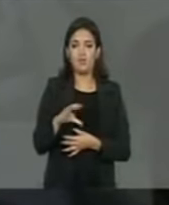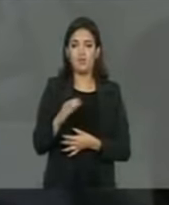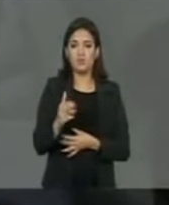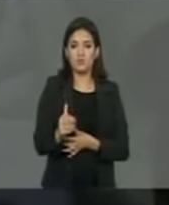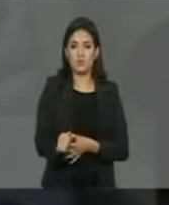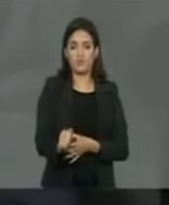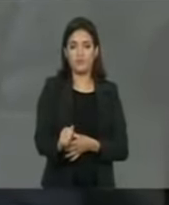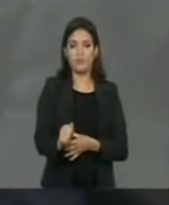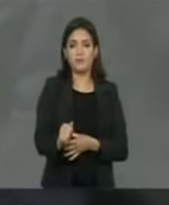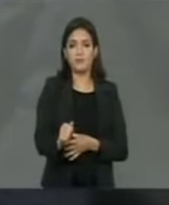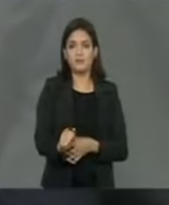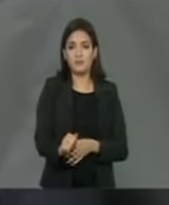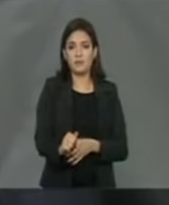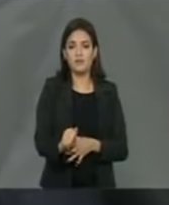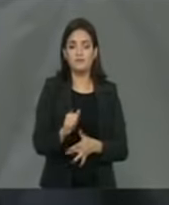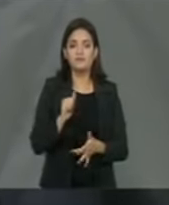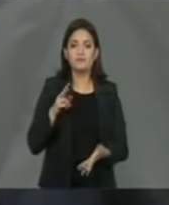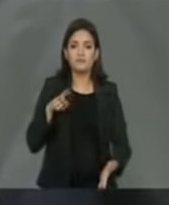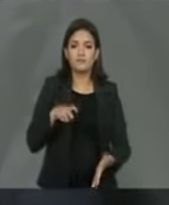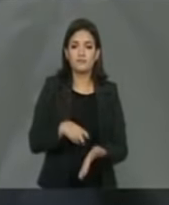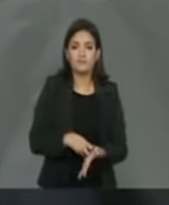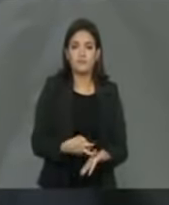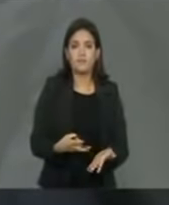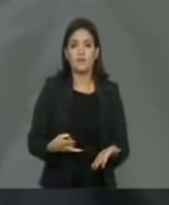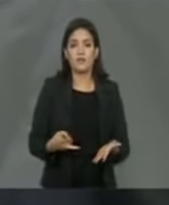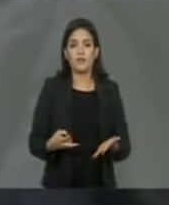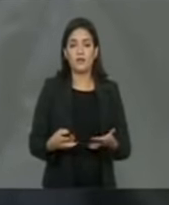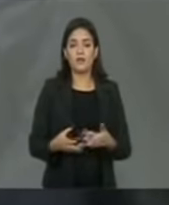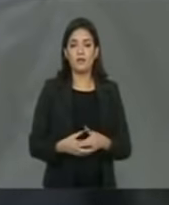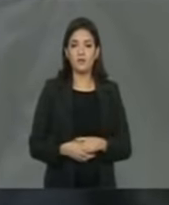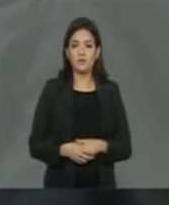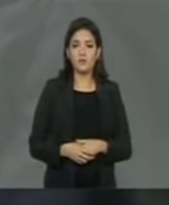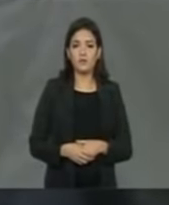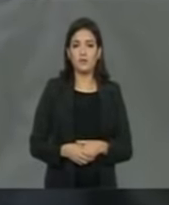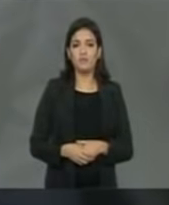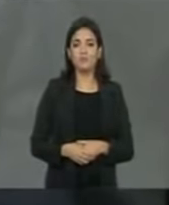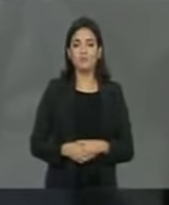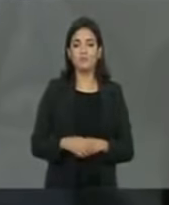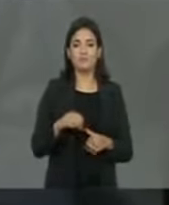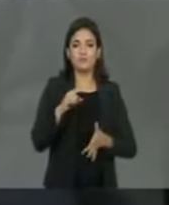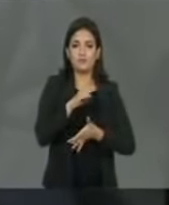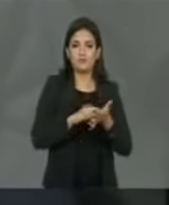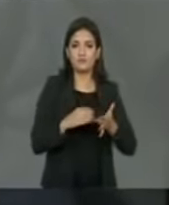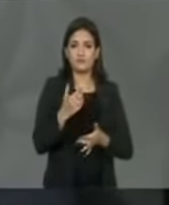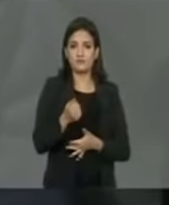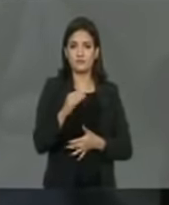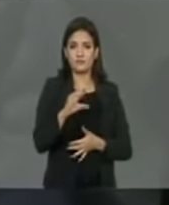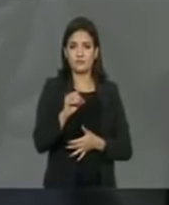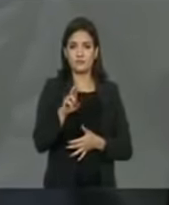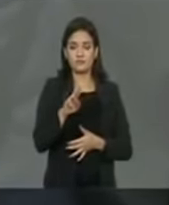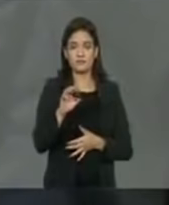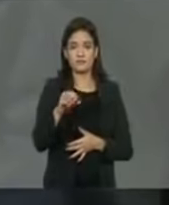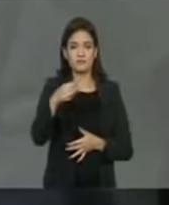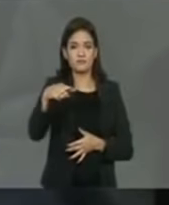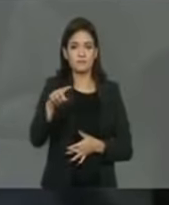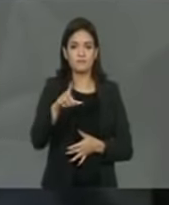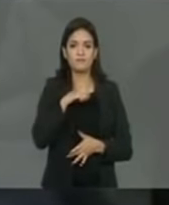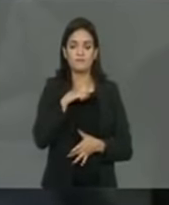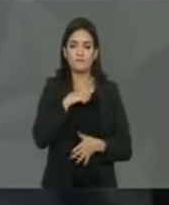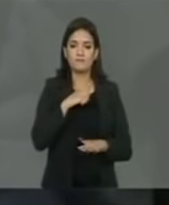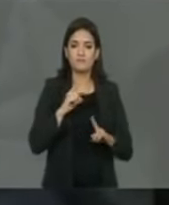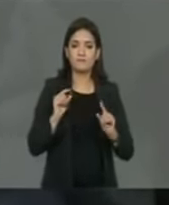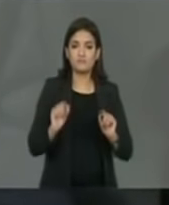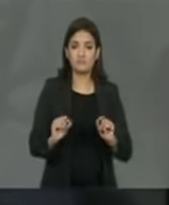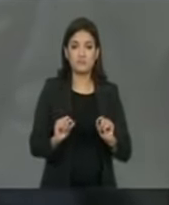penal um acórdão é condenatório recorrível é causa interruptiva da prescrição